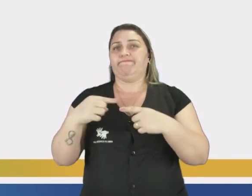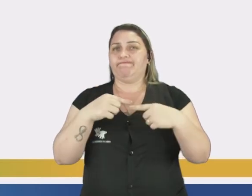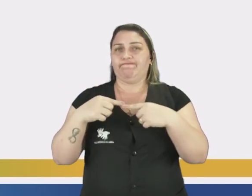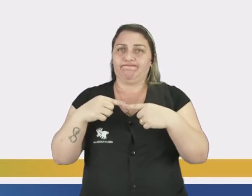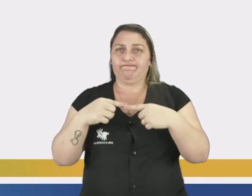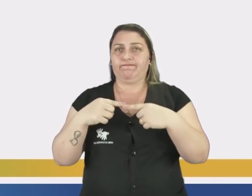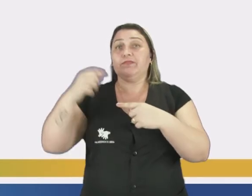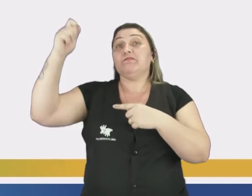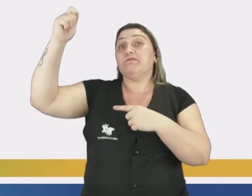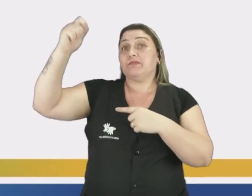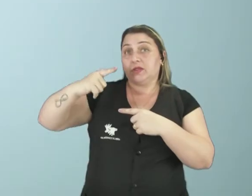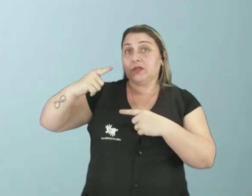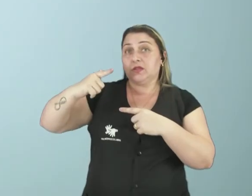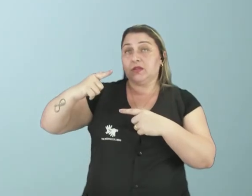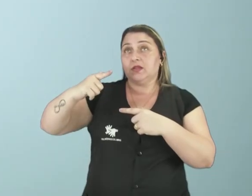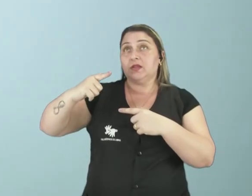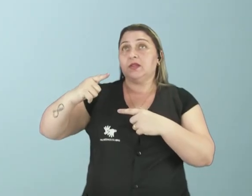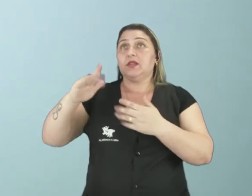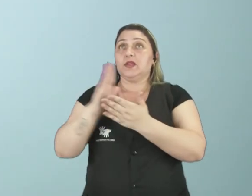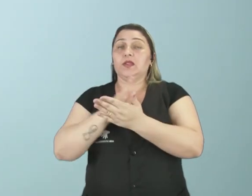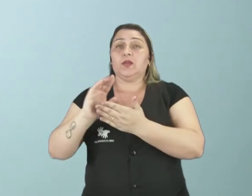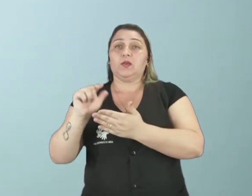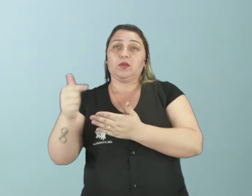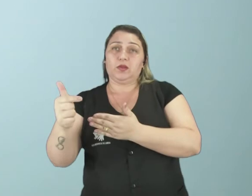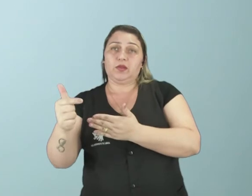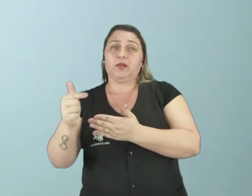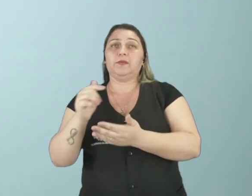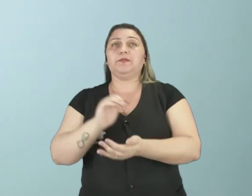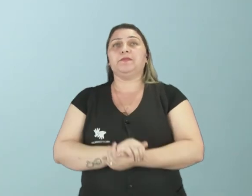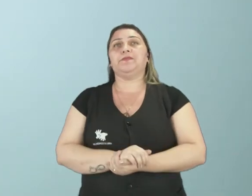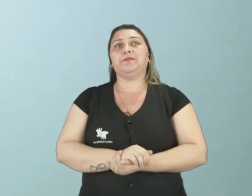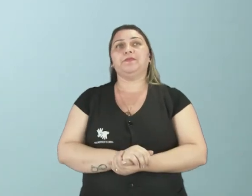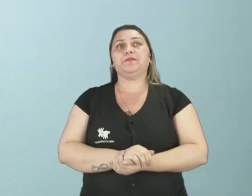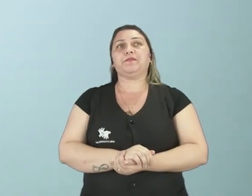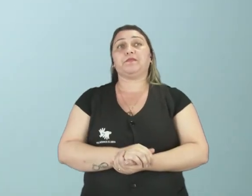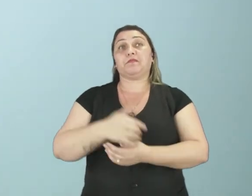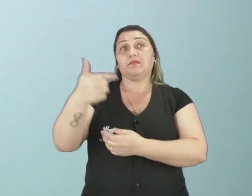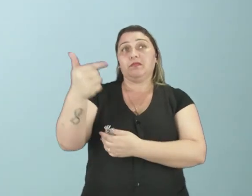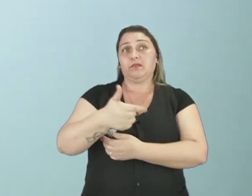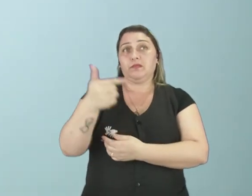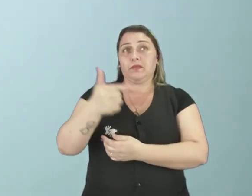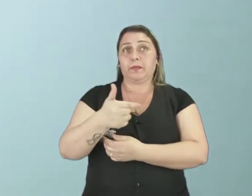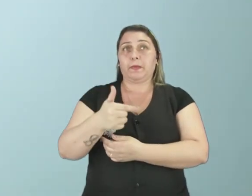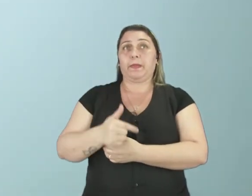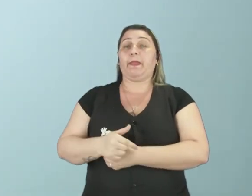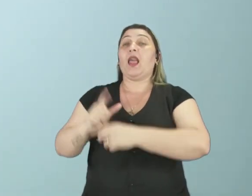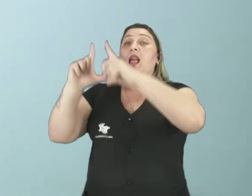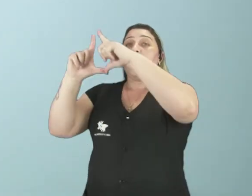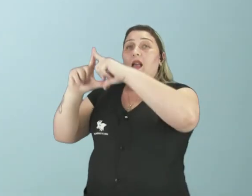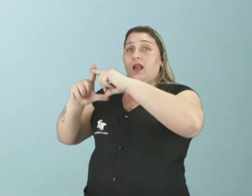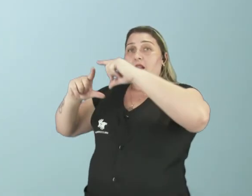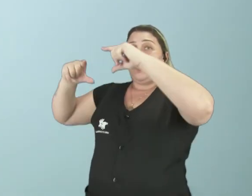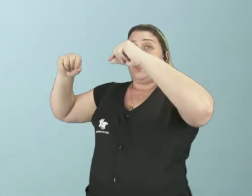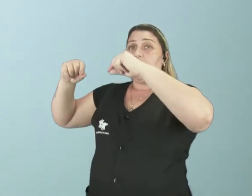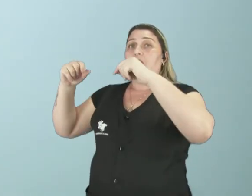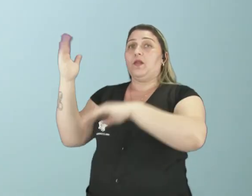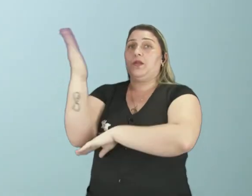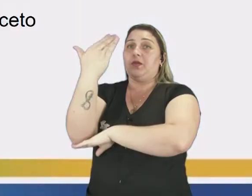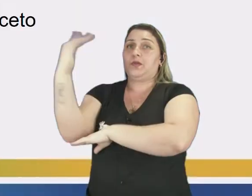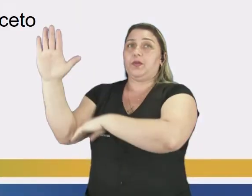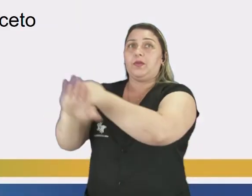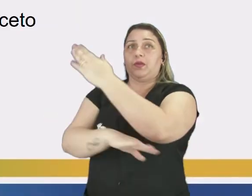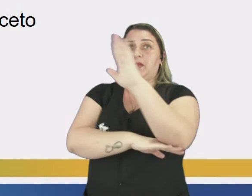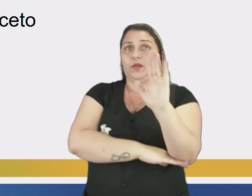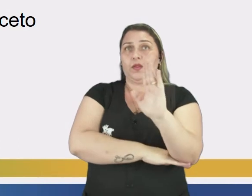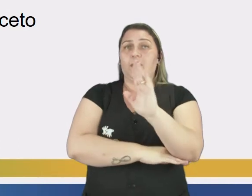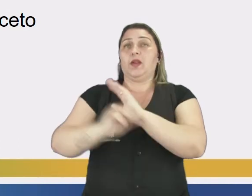que é gerado pela luz solar ou algumas outras luzes artificiais. E para finalizar, a gente tem a ideia das folhas de uma árvore,